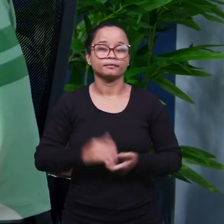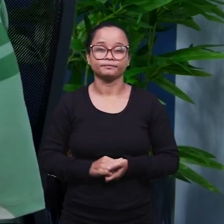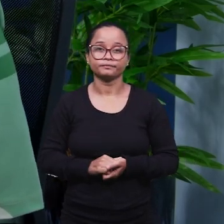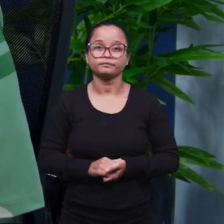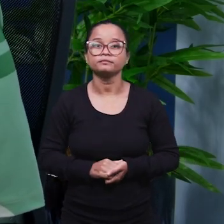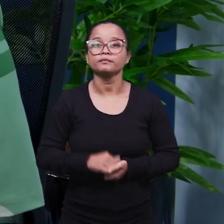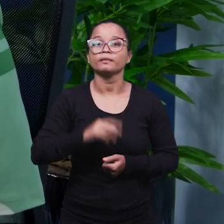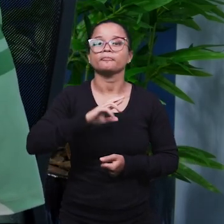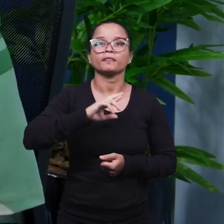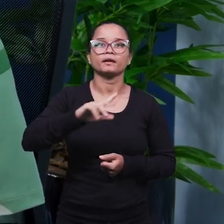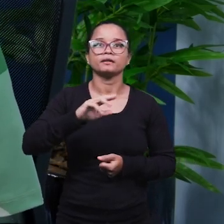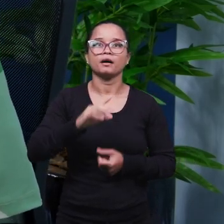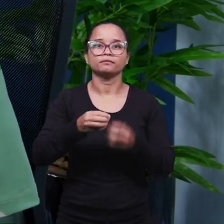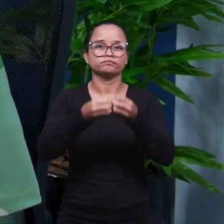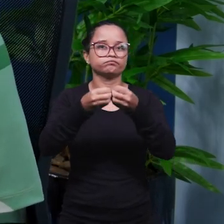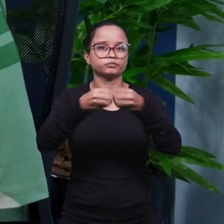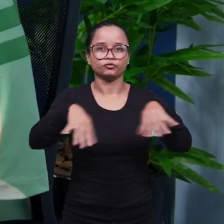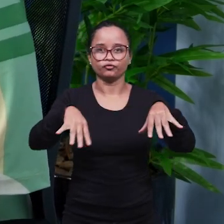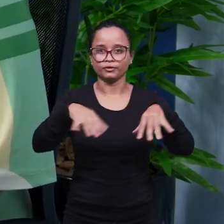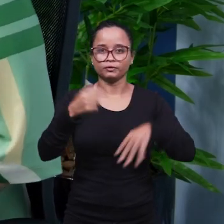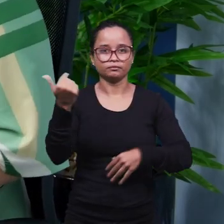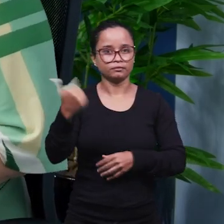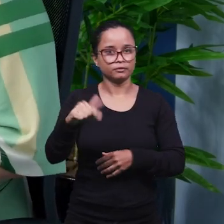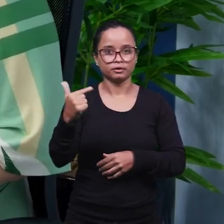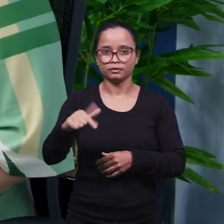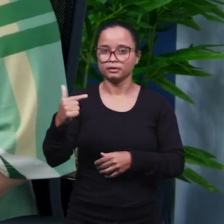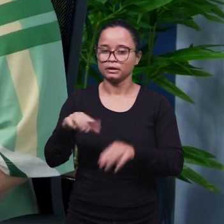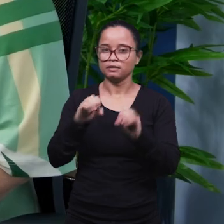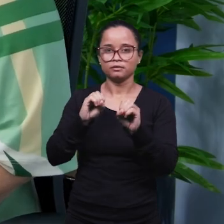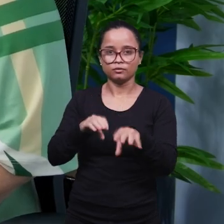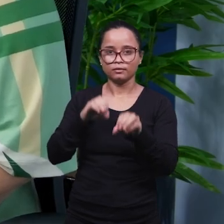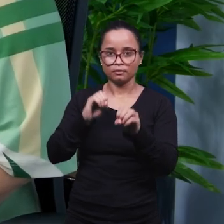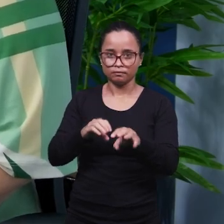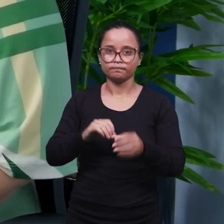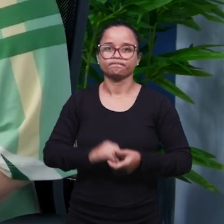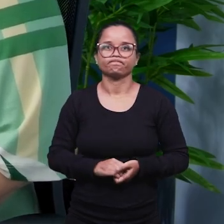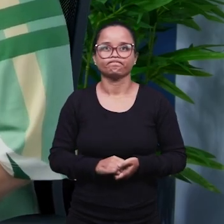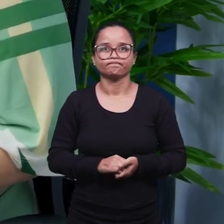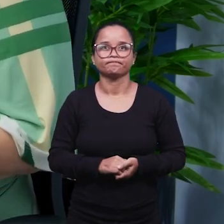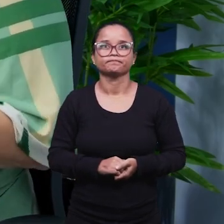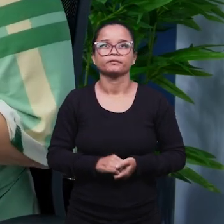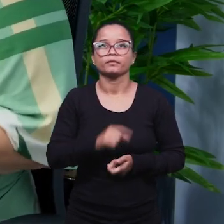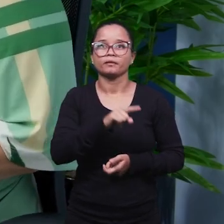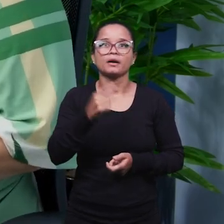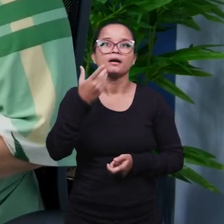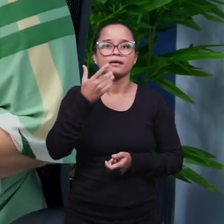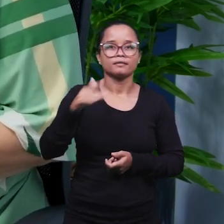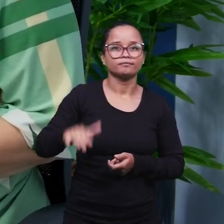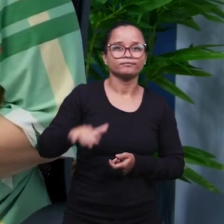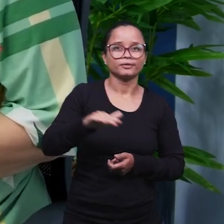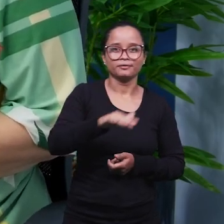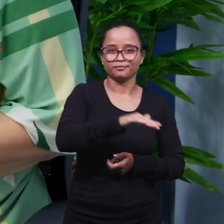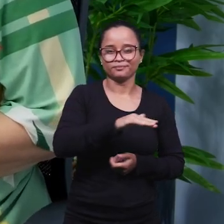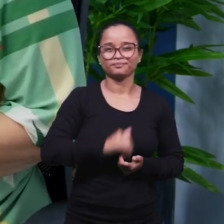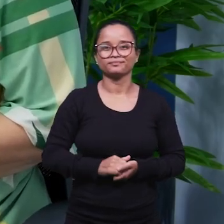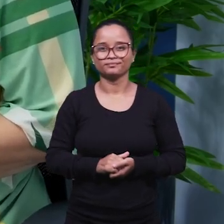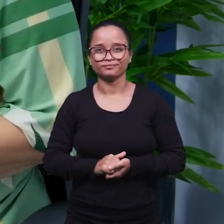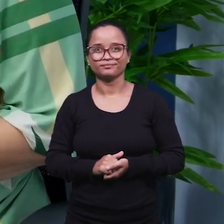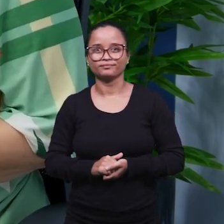não há nenhum prejuízo no ensino para essa criança.